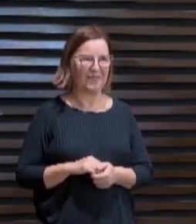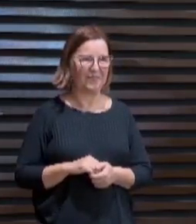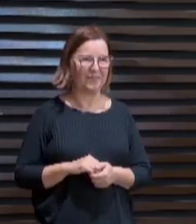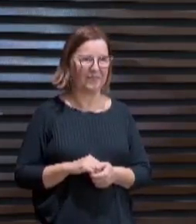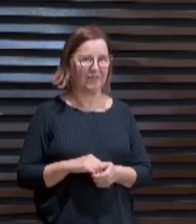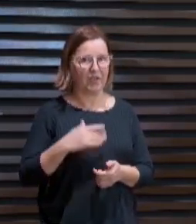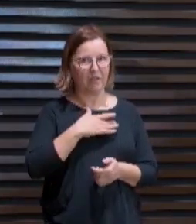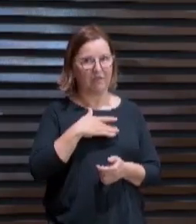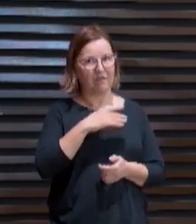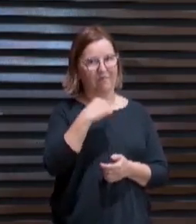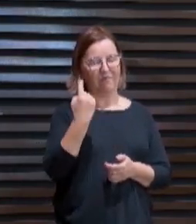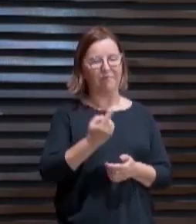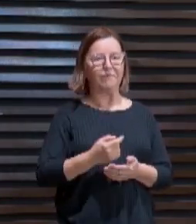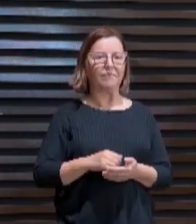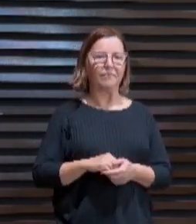misericórdia.